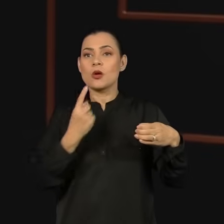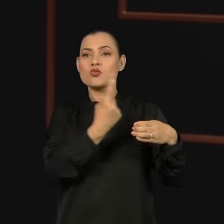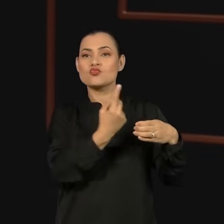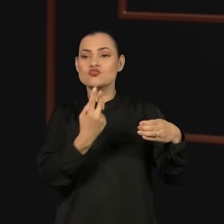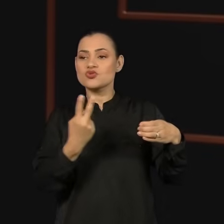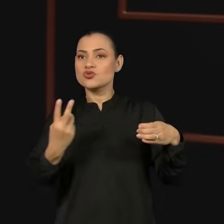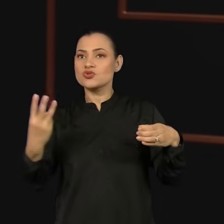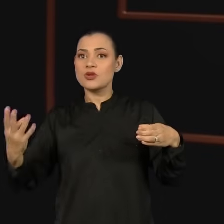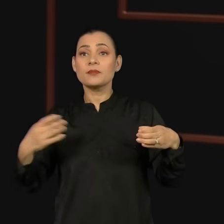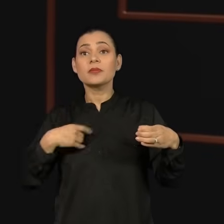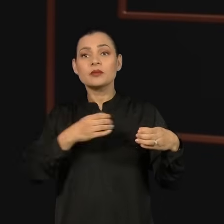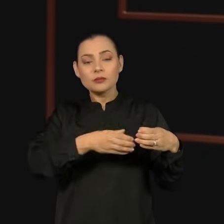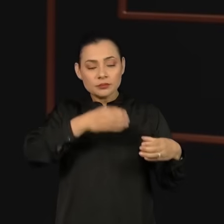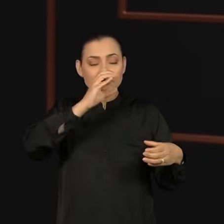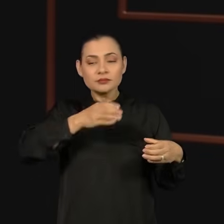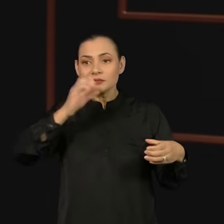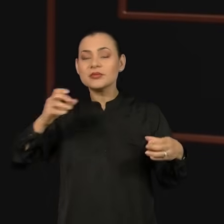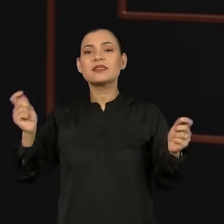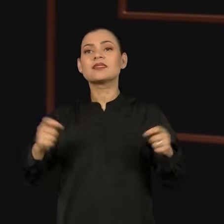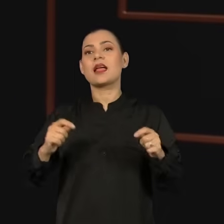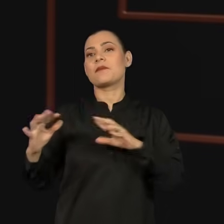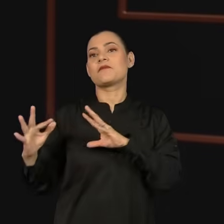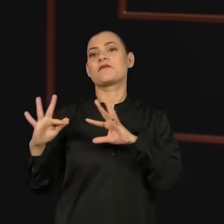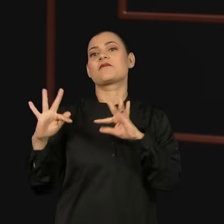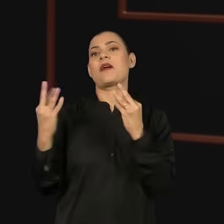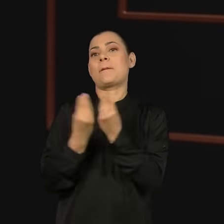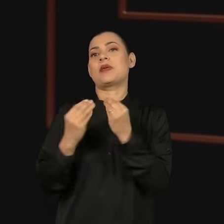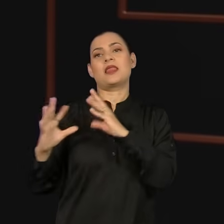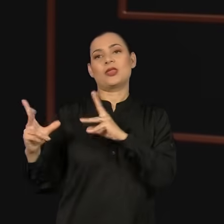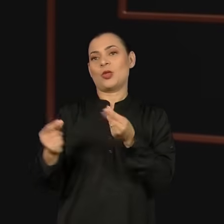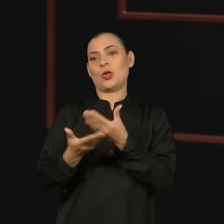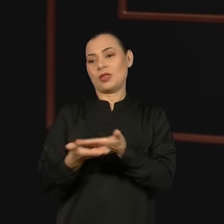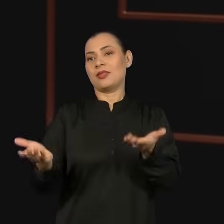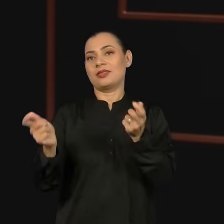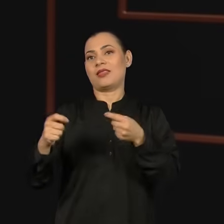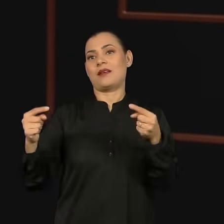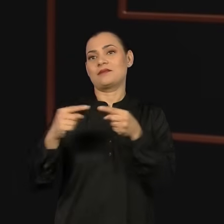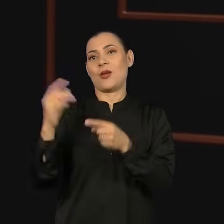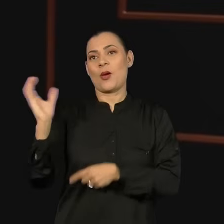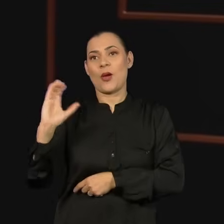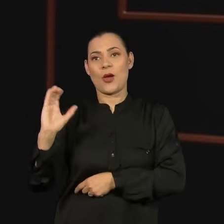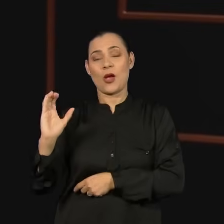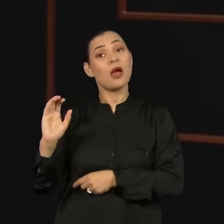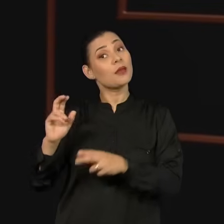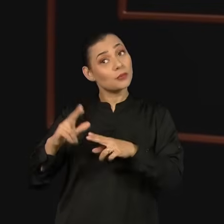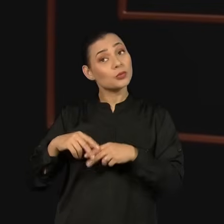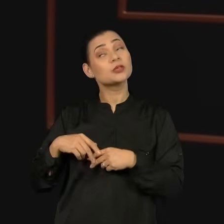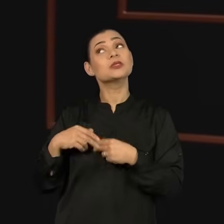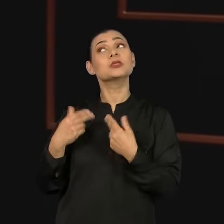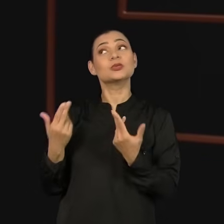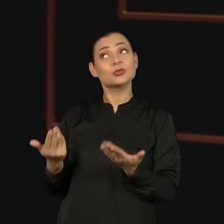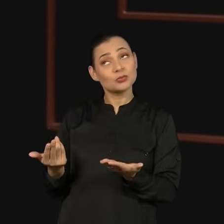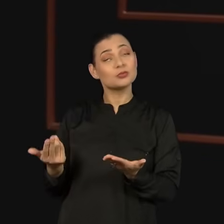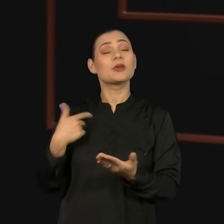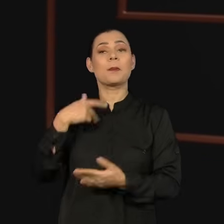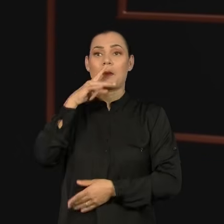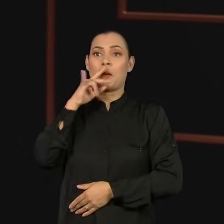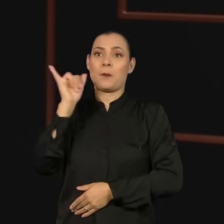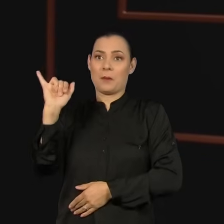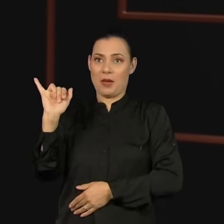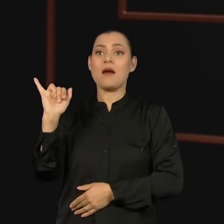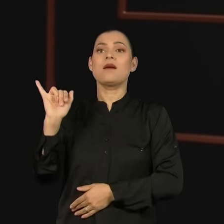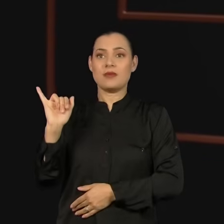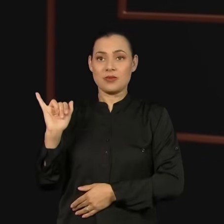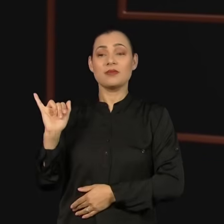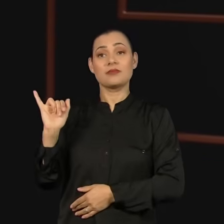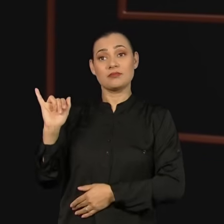tem copo para a família inteira. Então, isso, minha carreira foi assim. E eu acho que por isso o meu pai me pôs numa